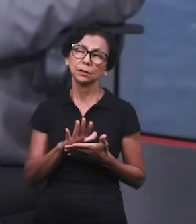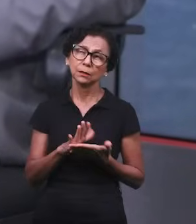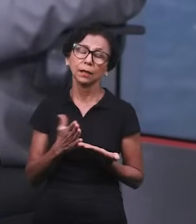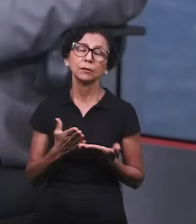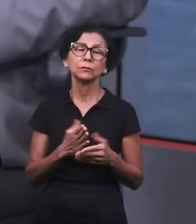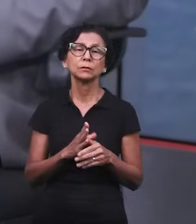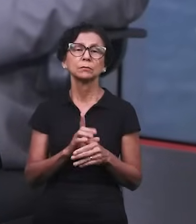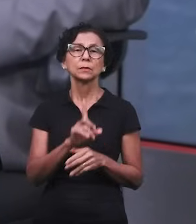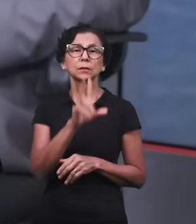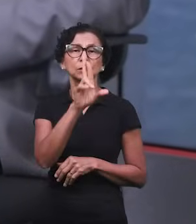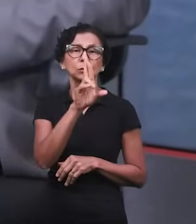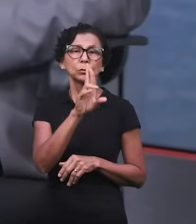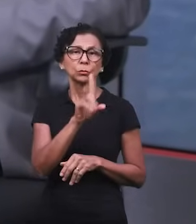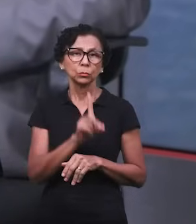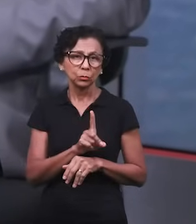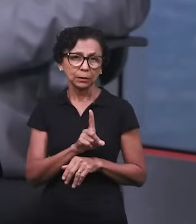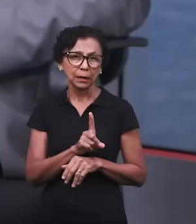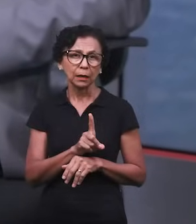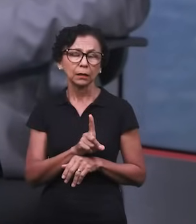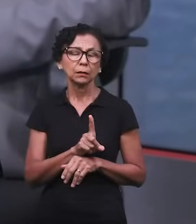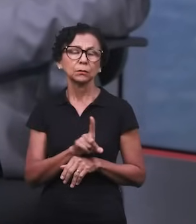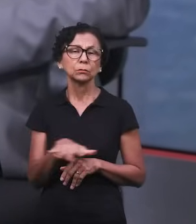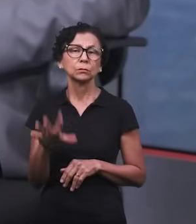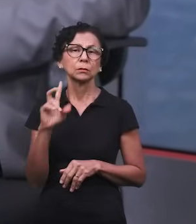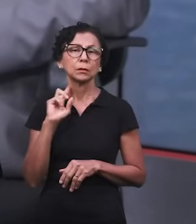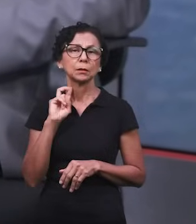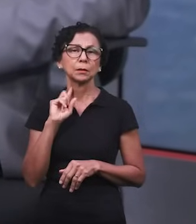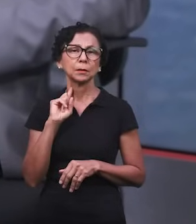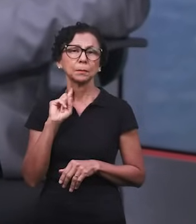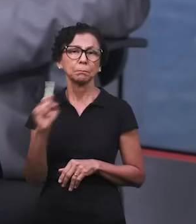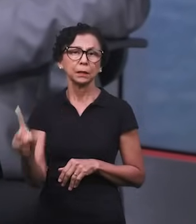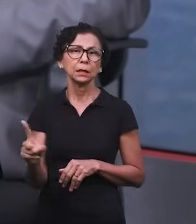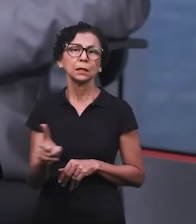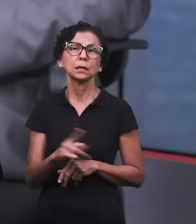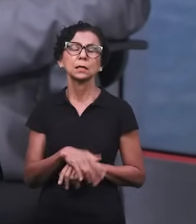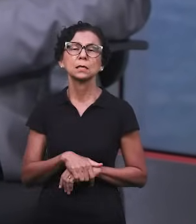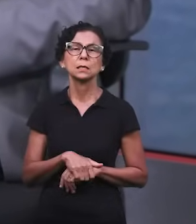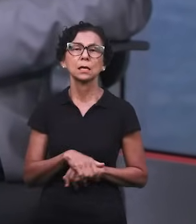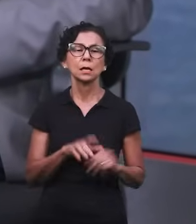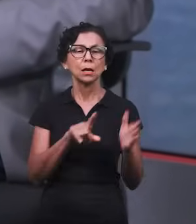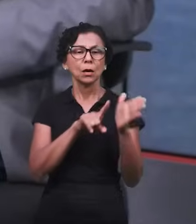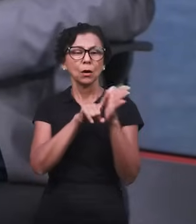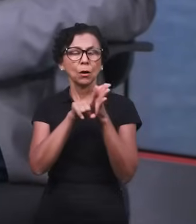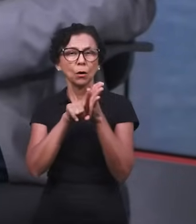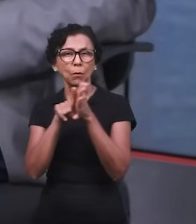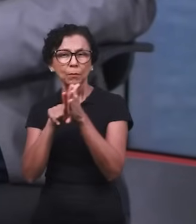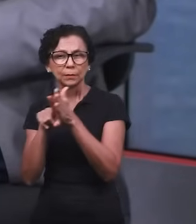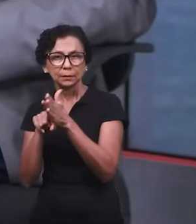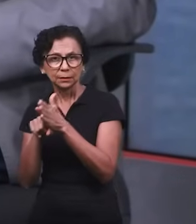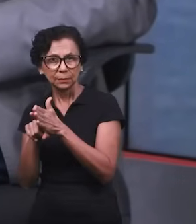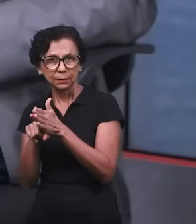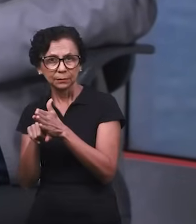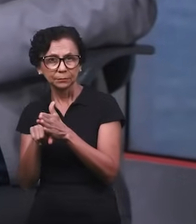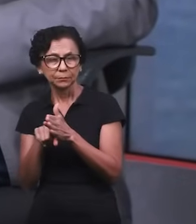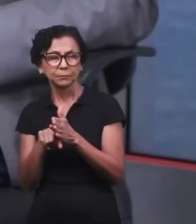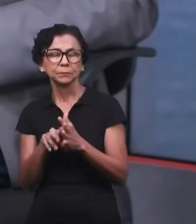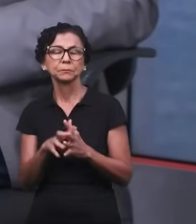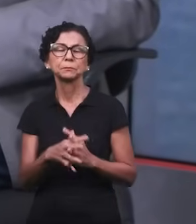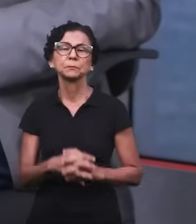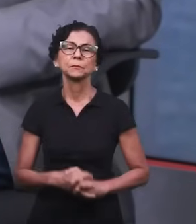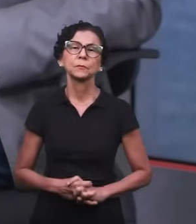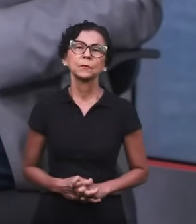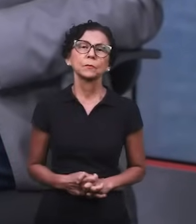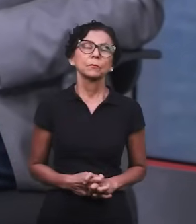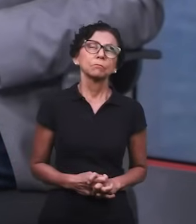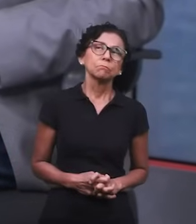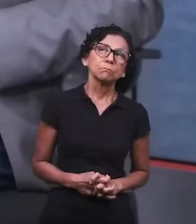Sim. Tive um período de 6 meses na Inglaterra, que foi o período que se chama de doutorado sanduíche,